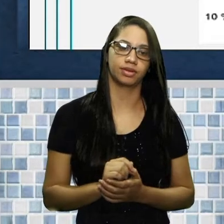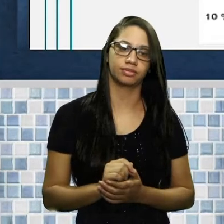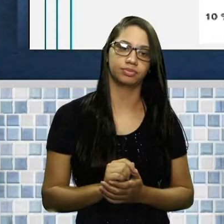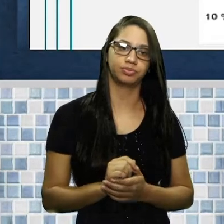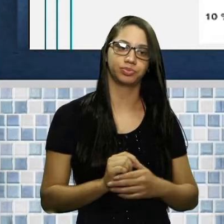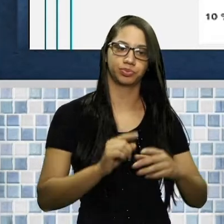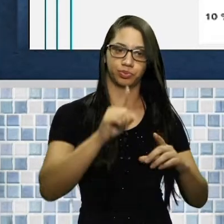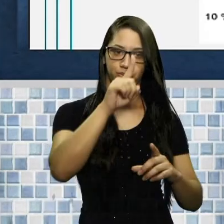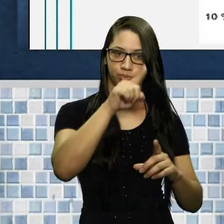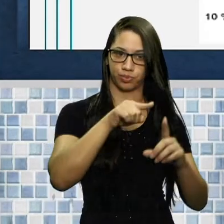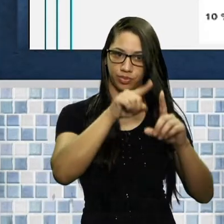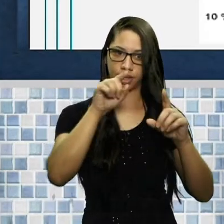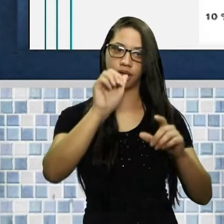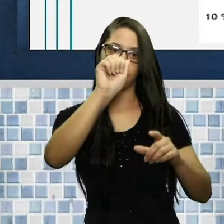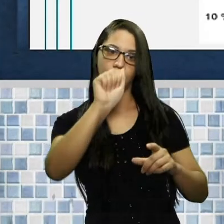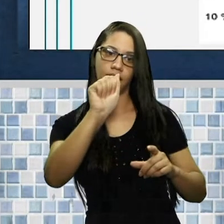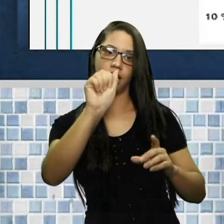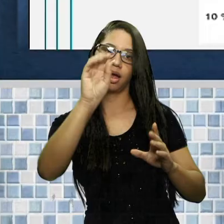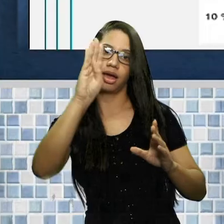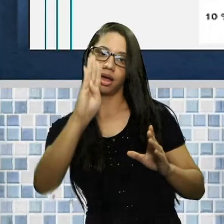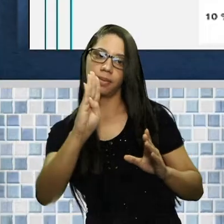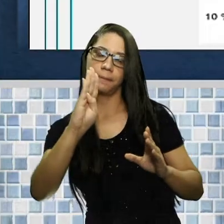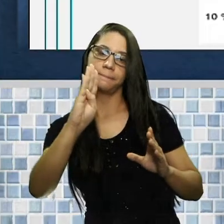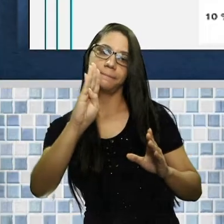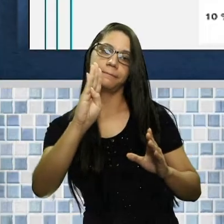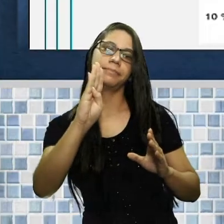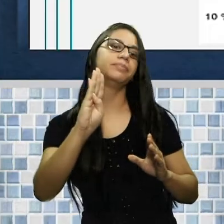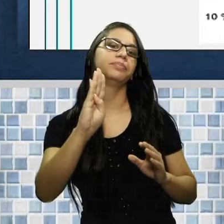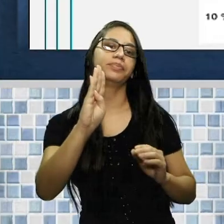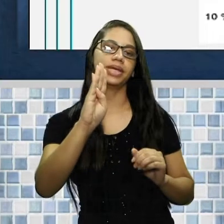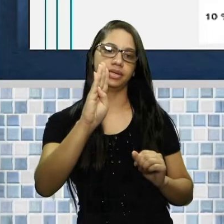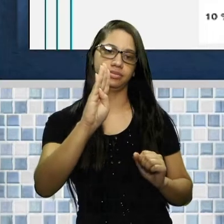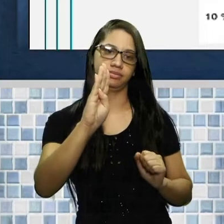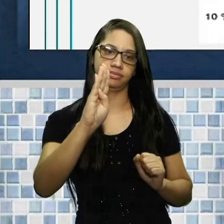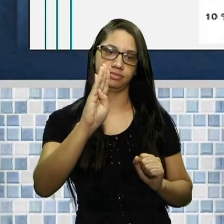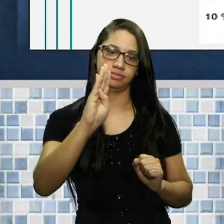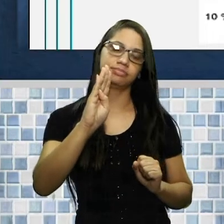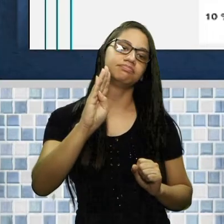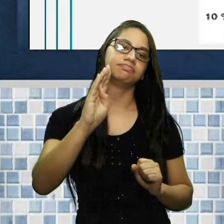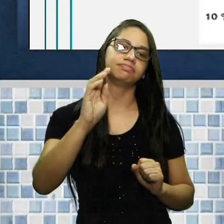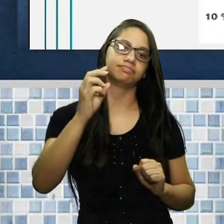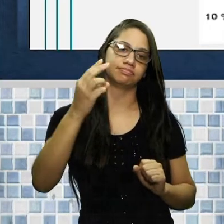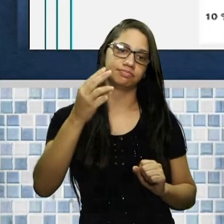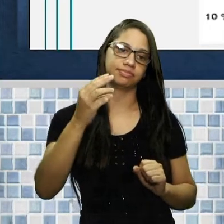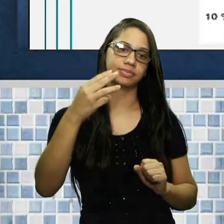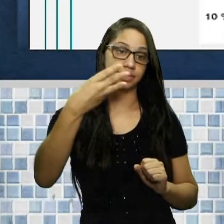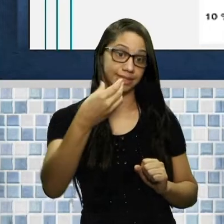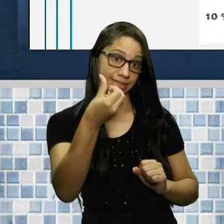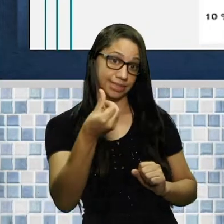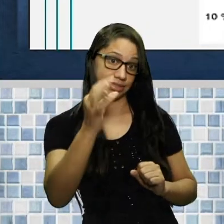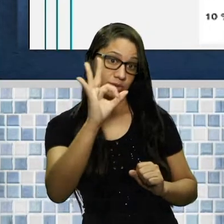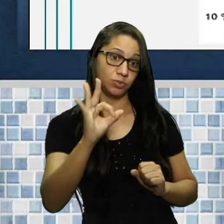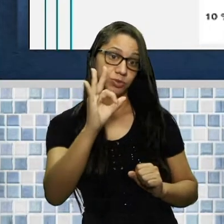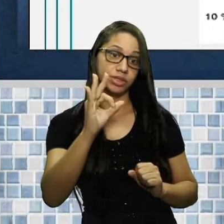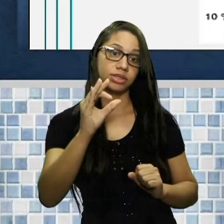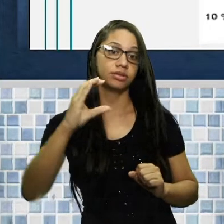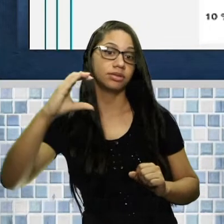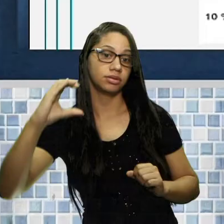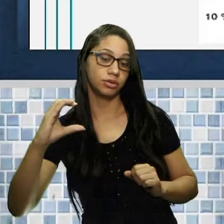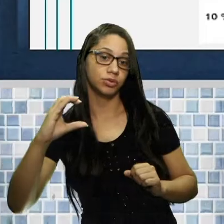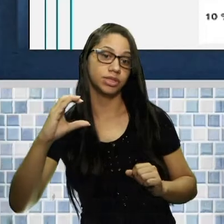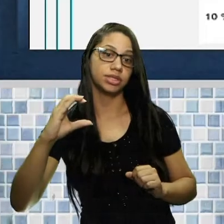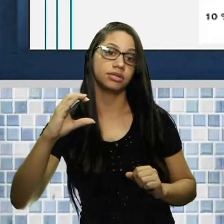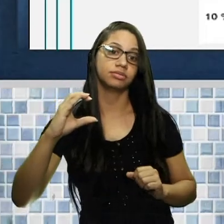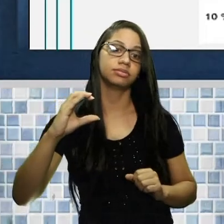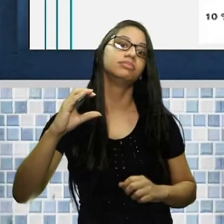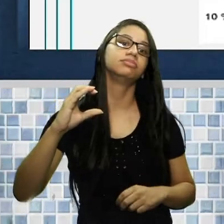coluna, onde tem o candidato A, que corresponde a 40%, o candidato B, que corresponde a 36%, e o